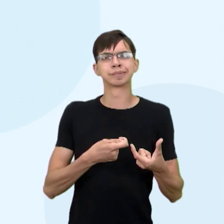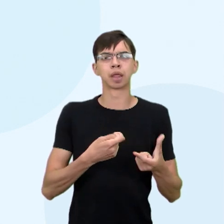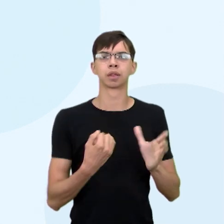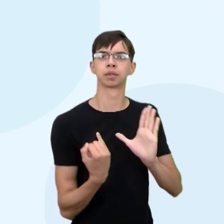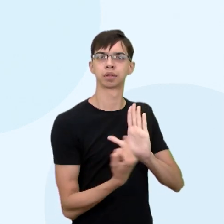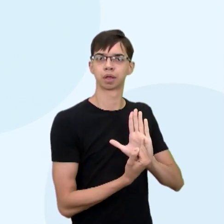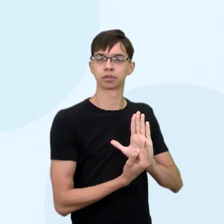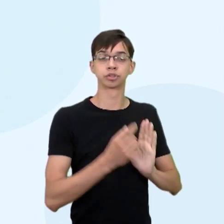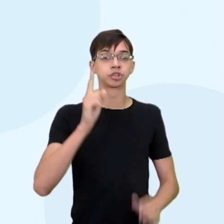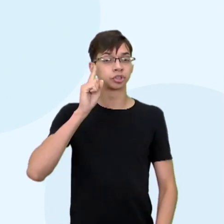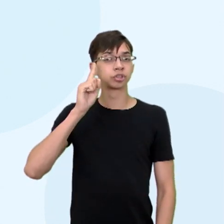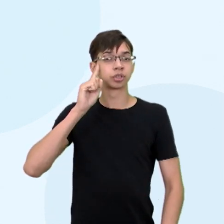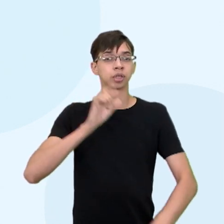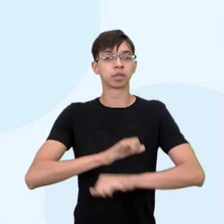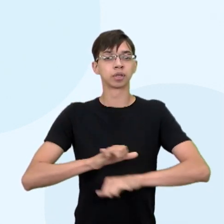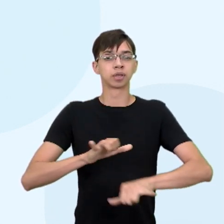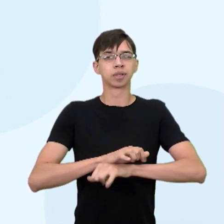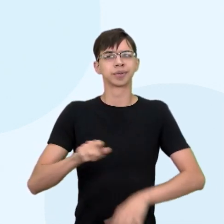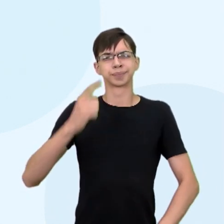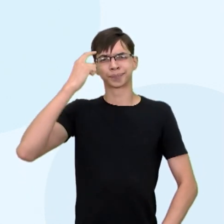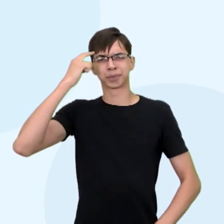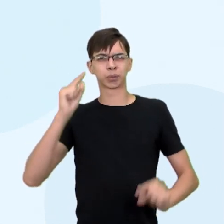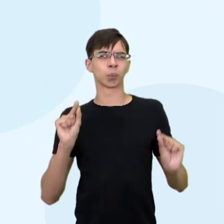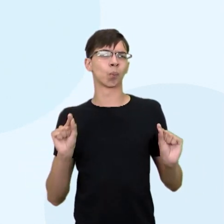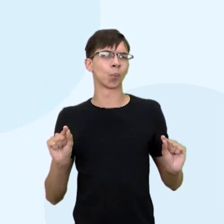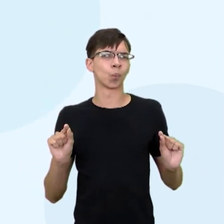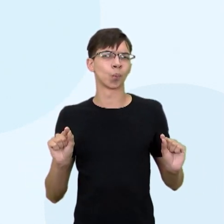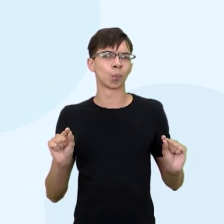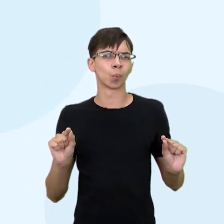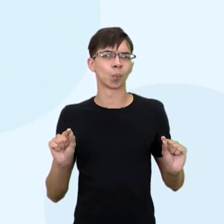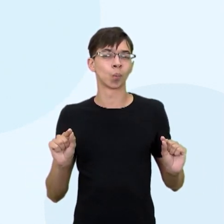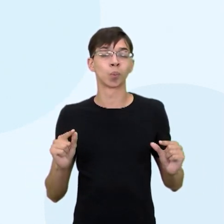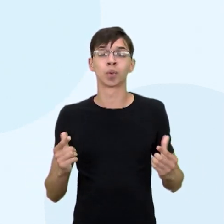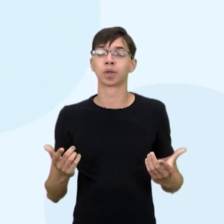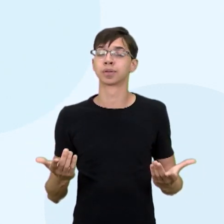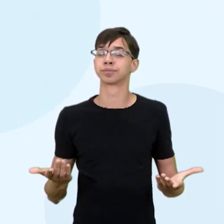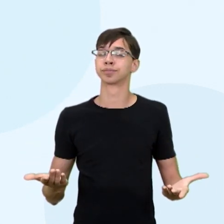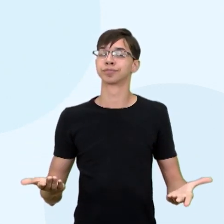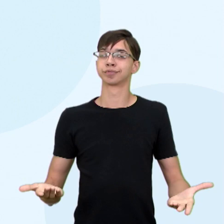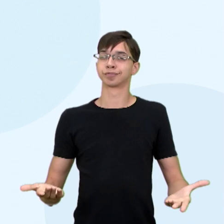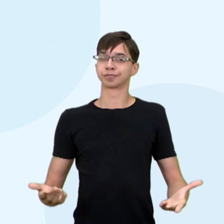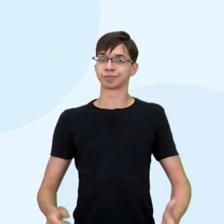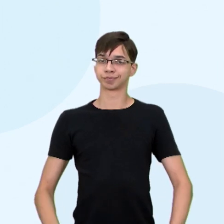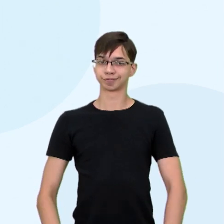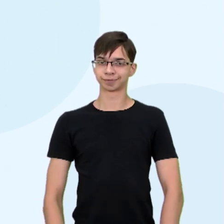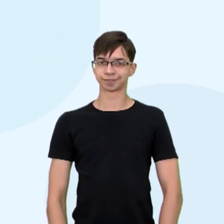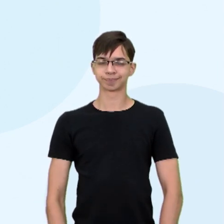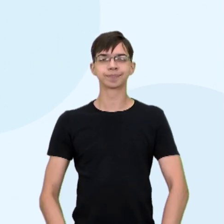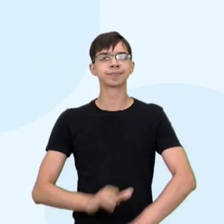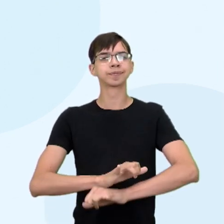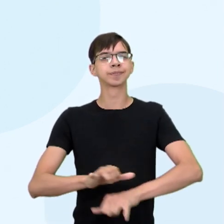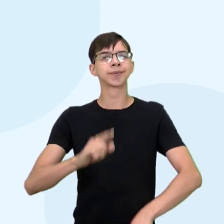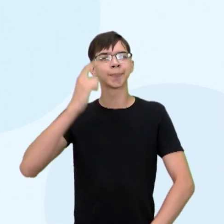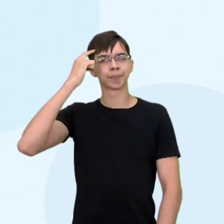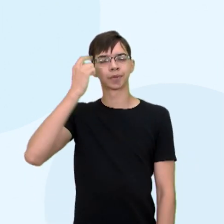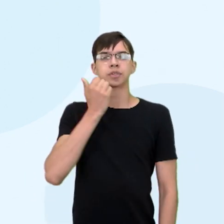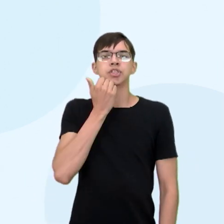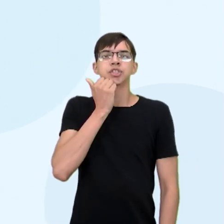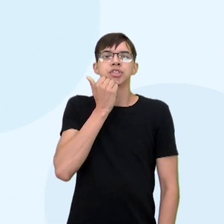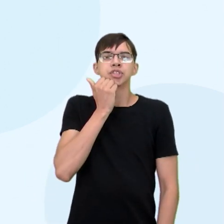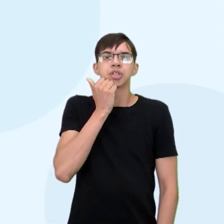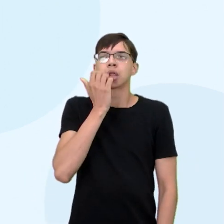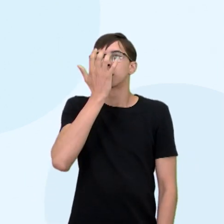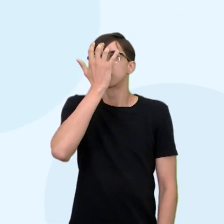é levado a pensar? E aí a ideia é justamente da gente fugir do aspecto científico, fugir do aspecto